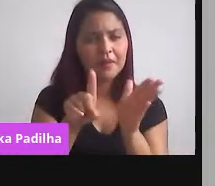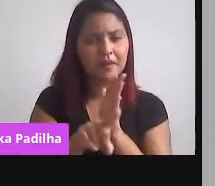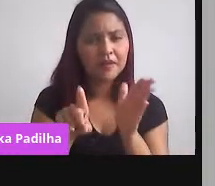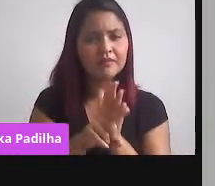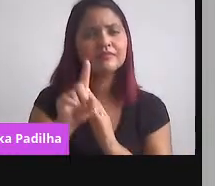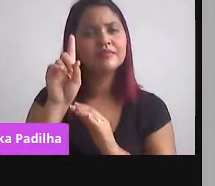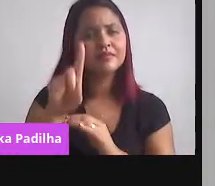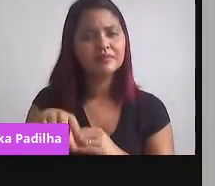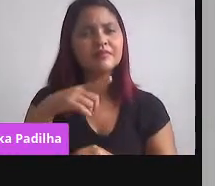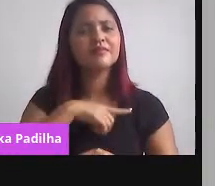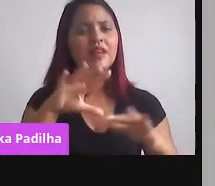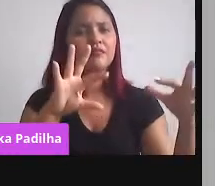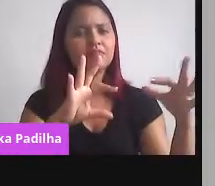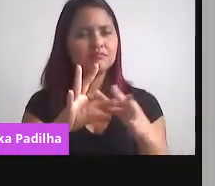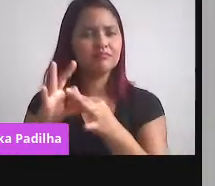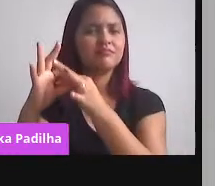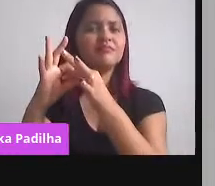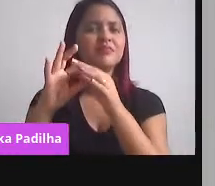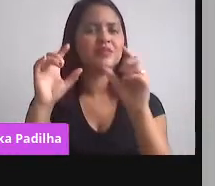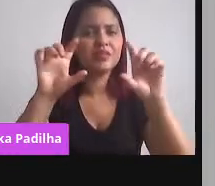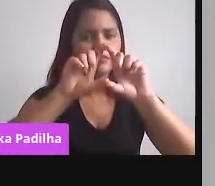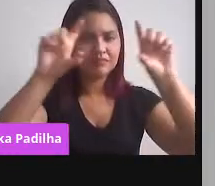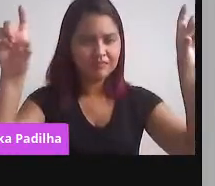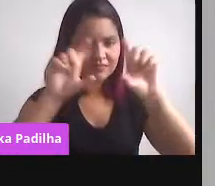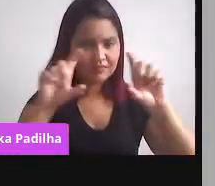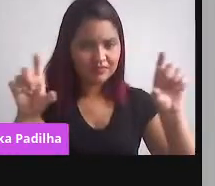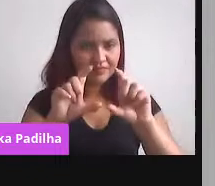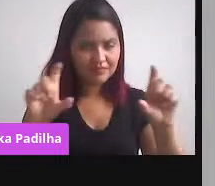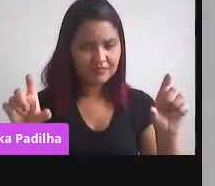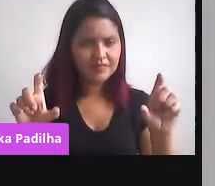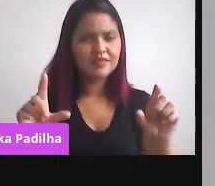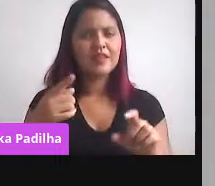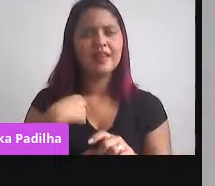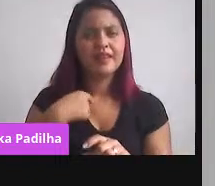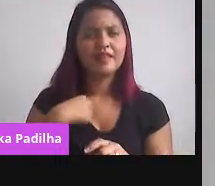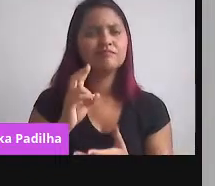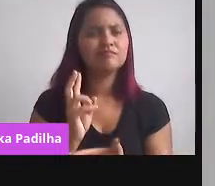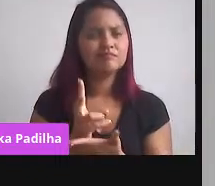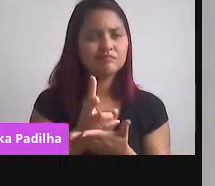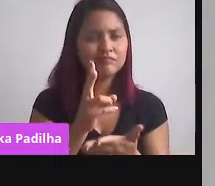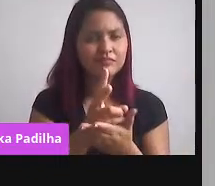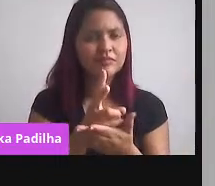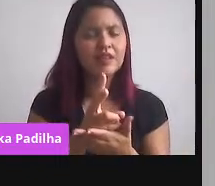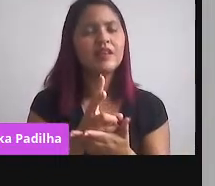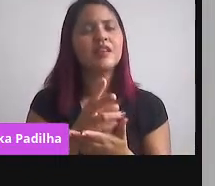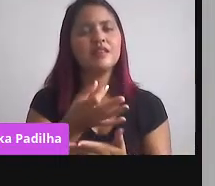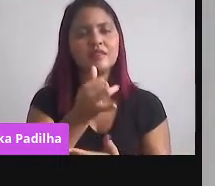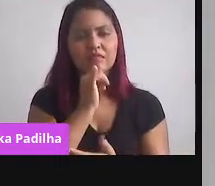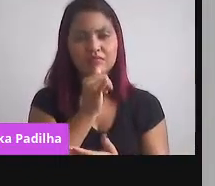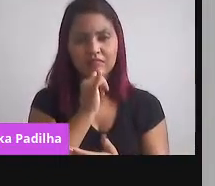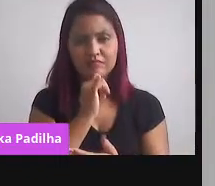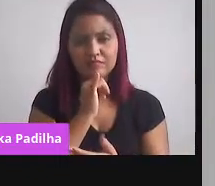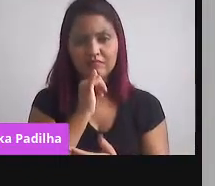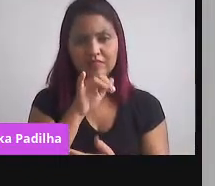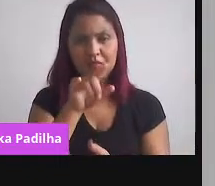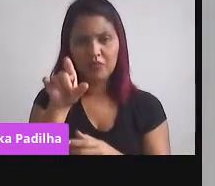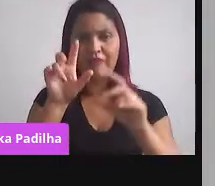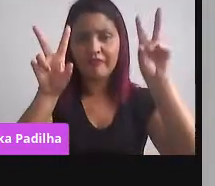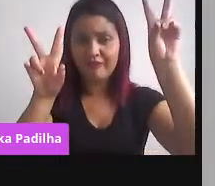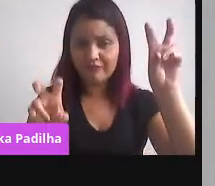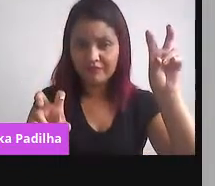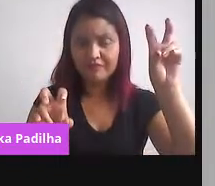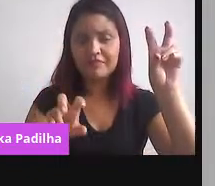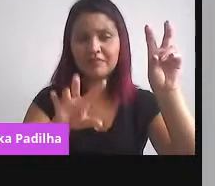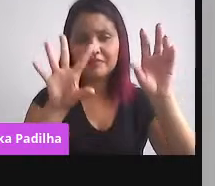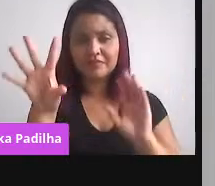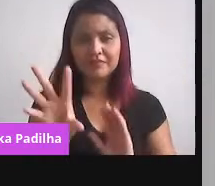enunciados. Eu exemplifico essa fase com o meu trabalho de mestrado, em que eu busquei um pouco